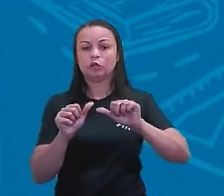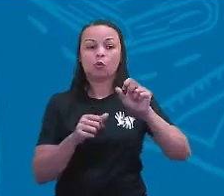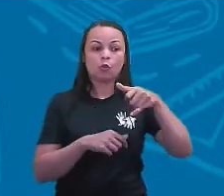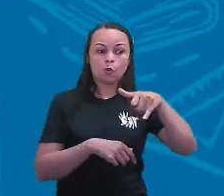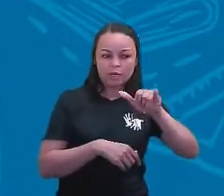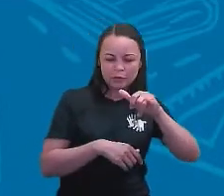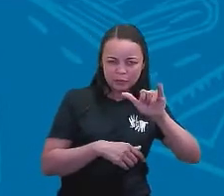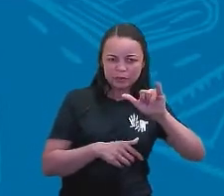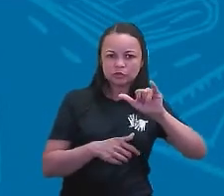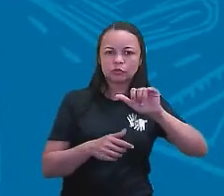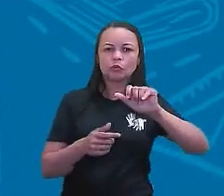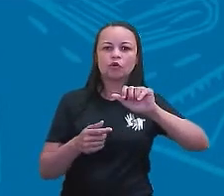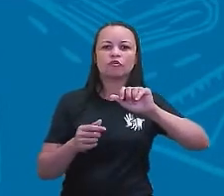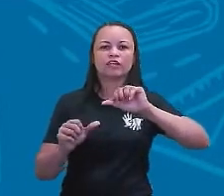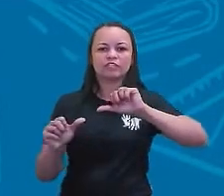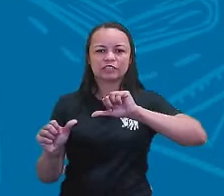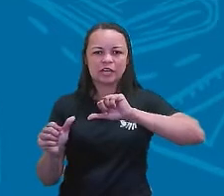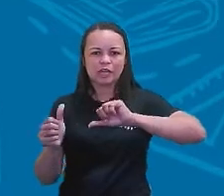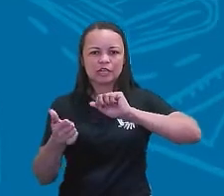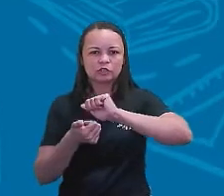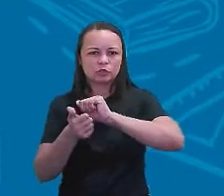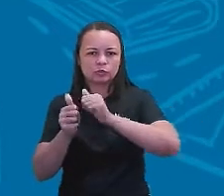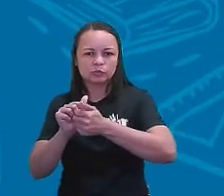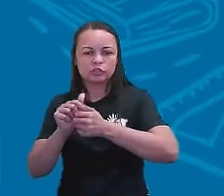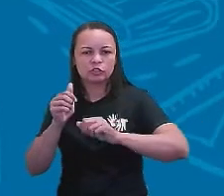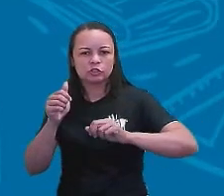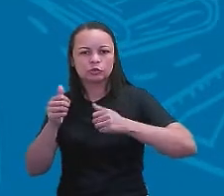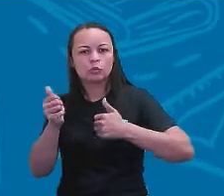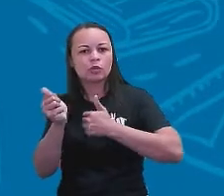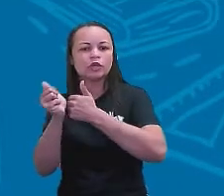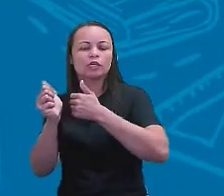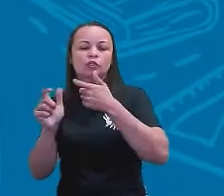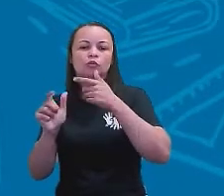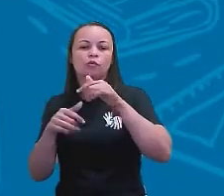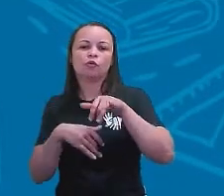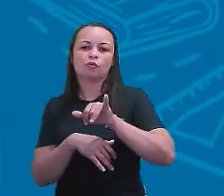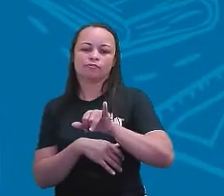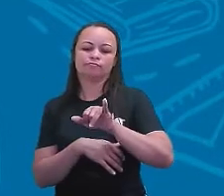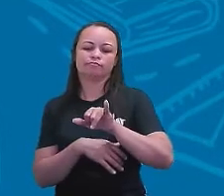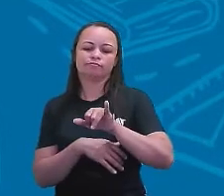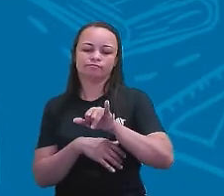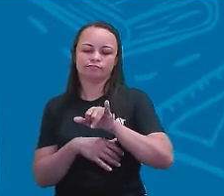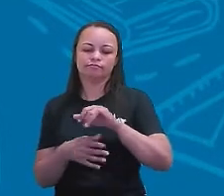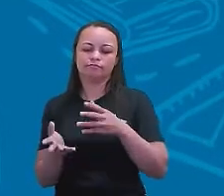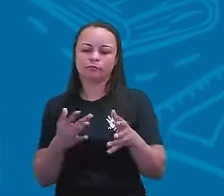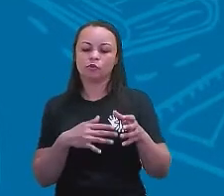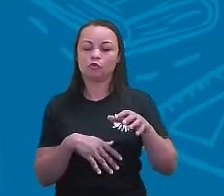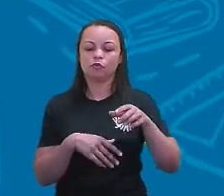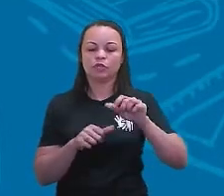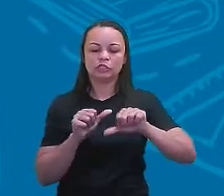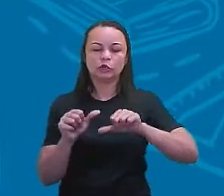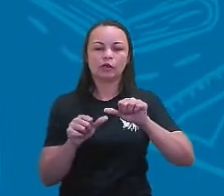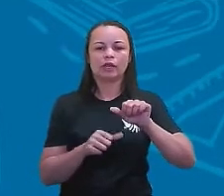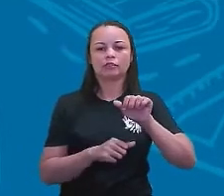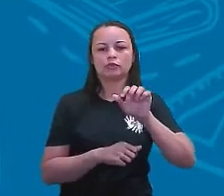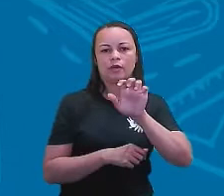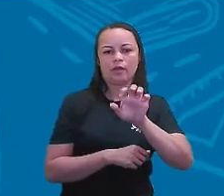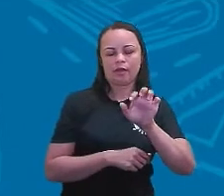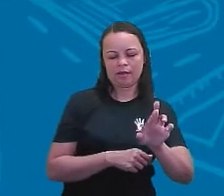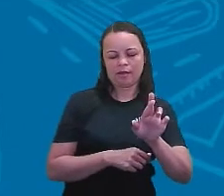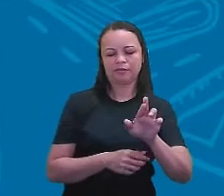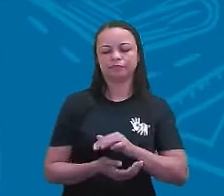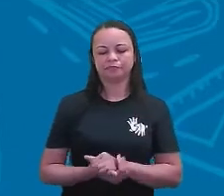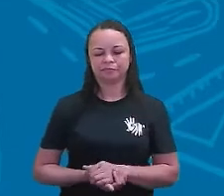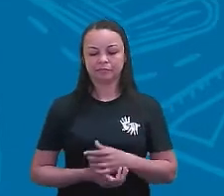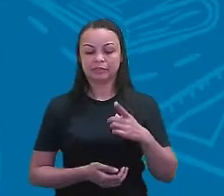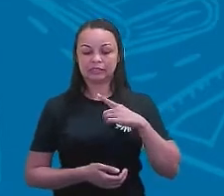I. Olha que eu falei no exemplo, lembra? E ser acrescentado o ER. E aí a gente tem Buzzy. A gente tem aí, gente, terminado